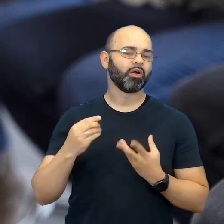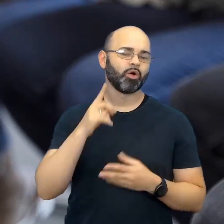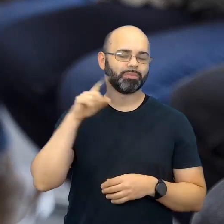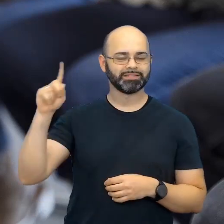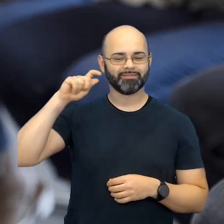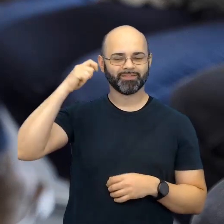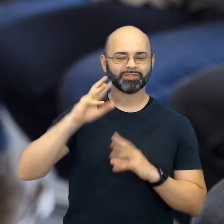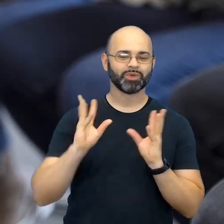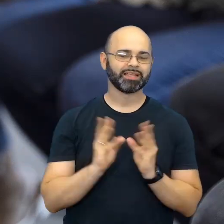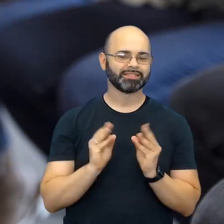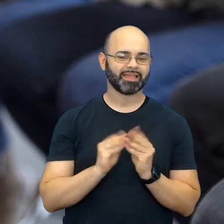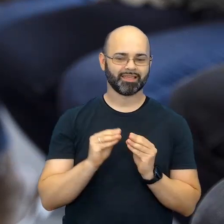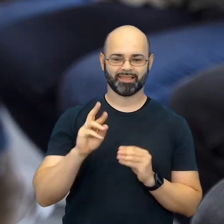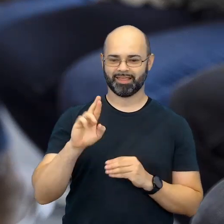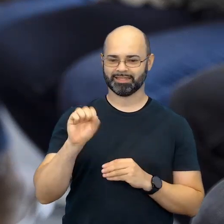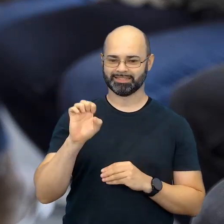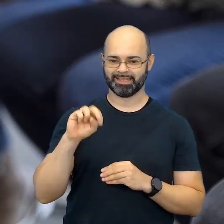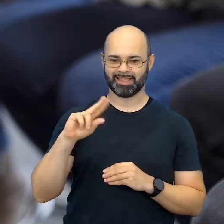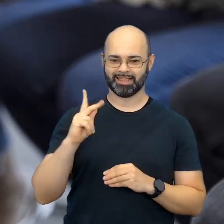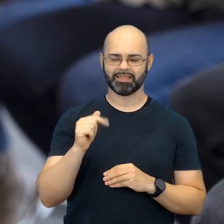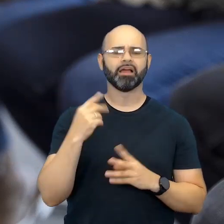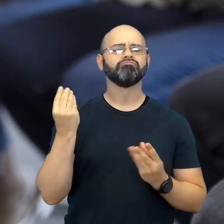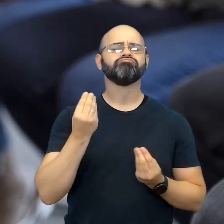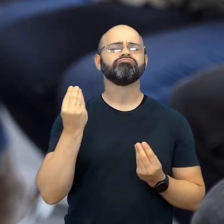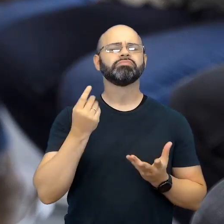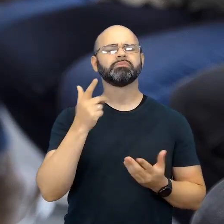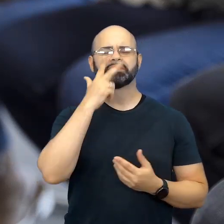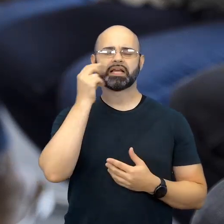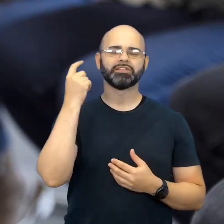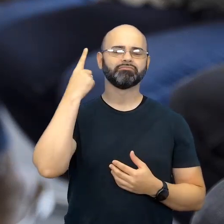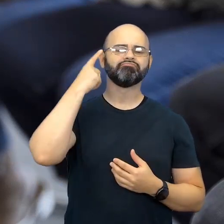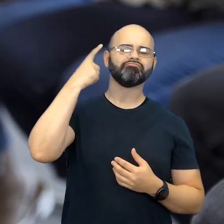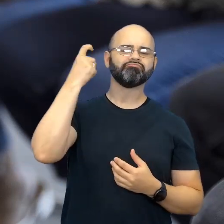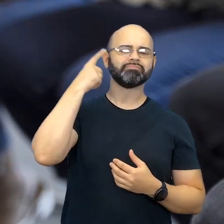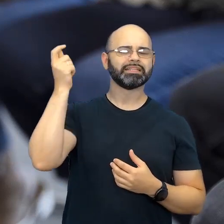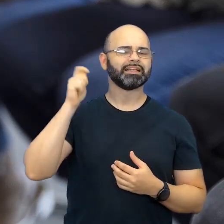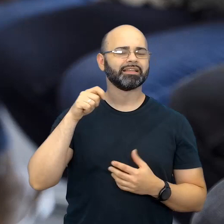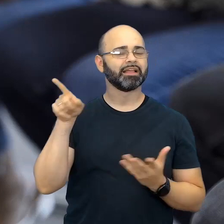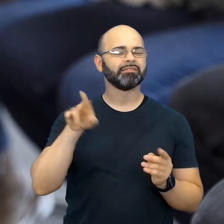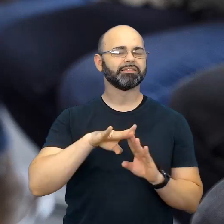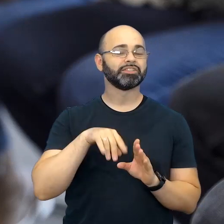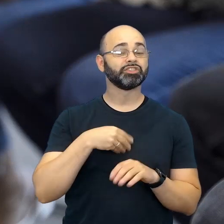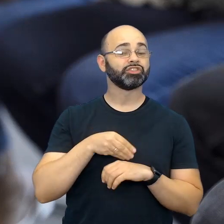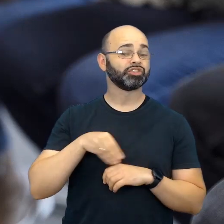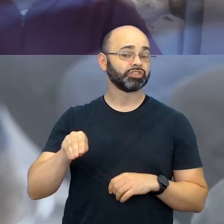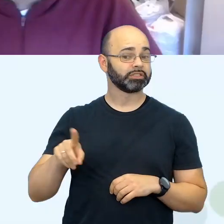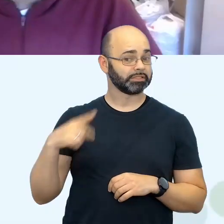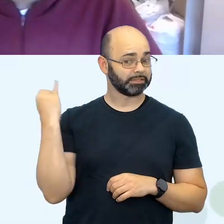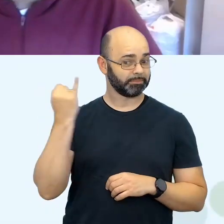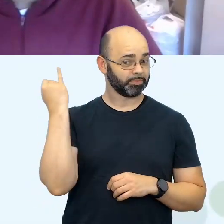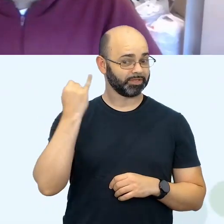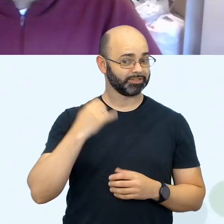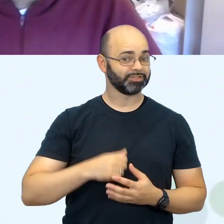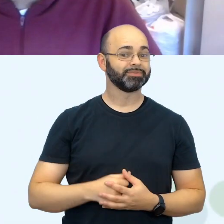videoresenha? Pensa numa possibilidade aí que seria criativa e dá algumas dicas para eles que seria importante.